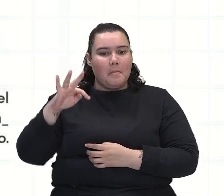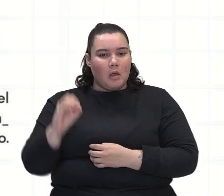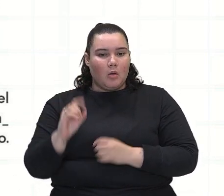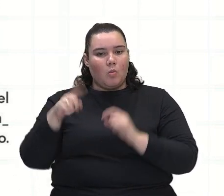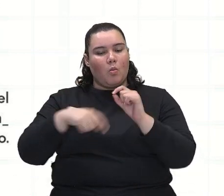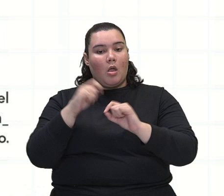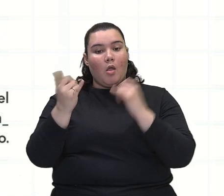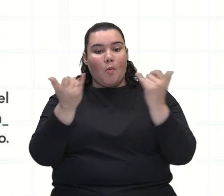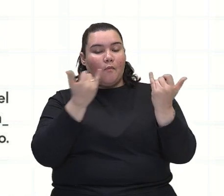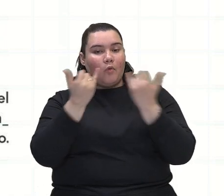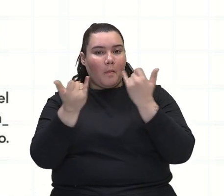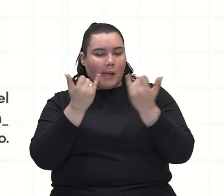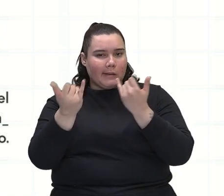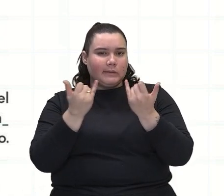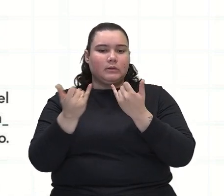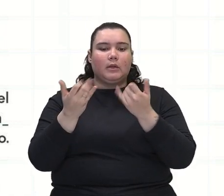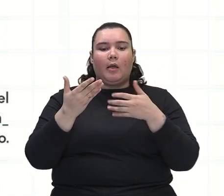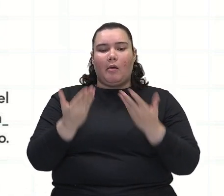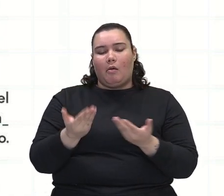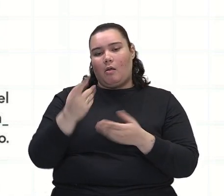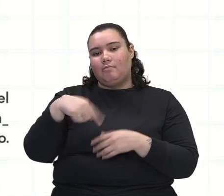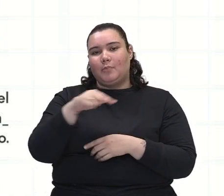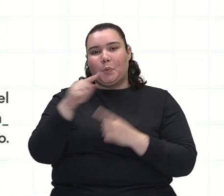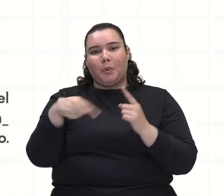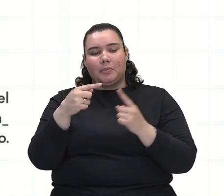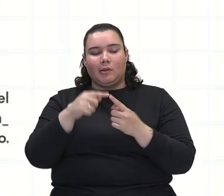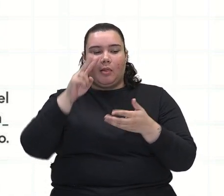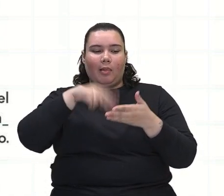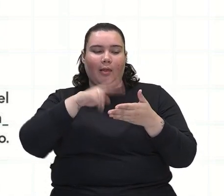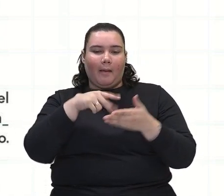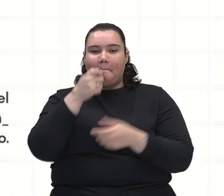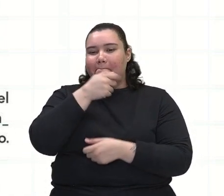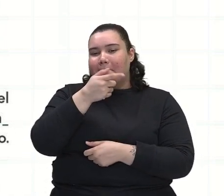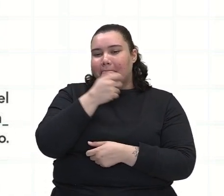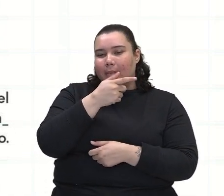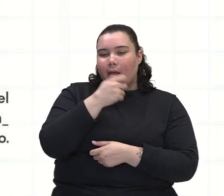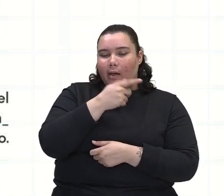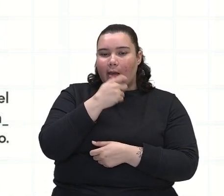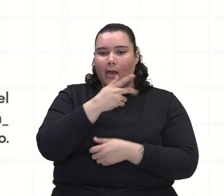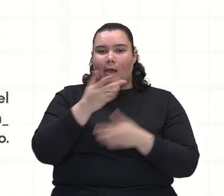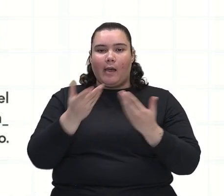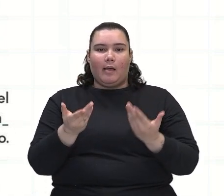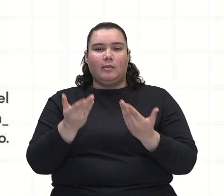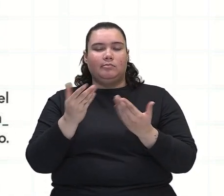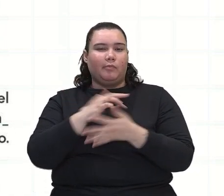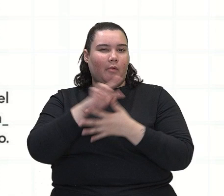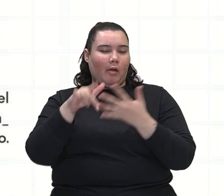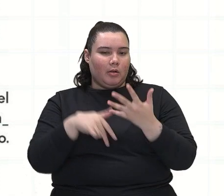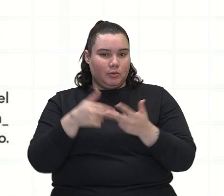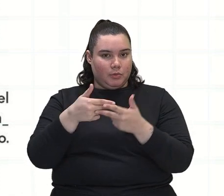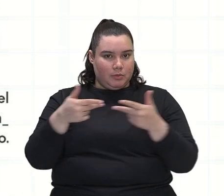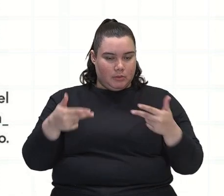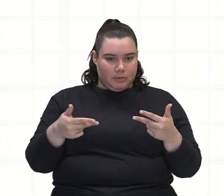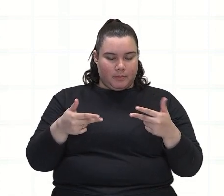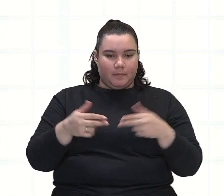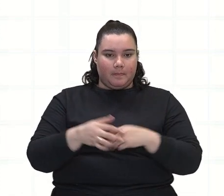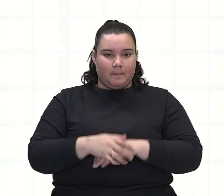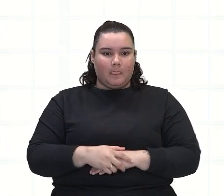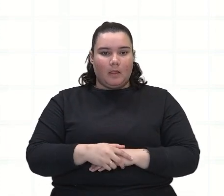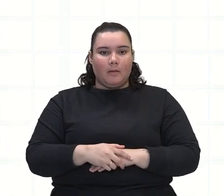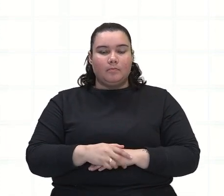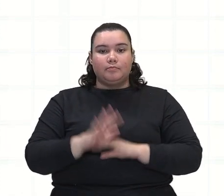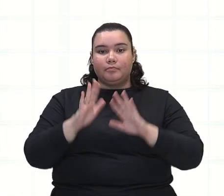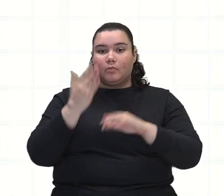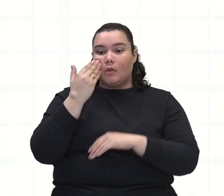as informações, né, com objetivo de distração, piada, horóscopo, enfim. A notícia é